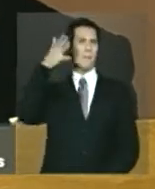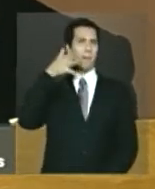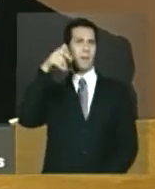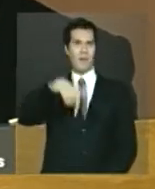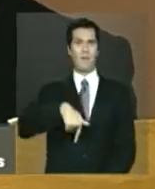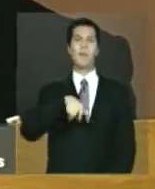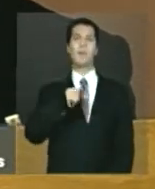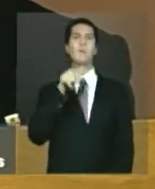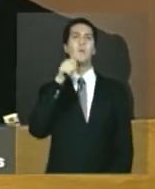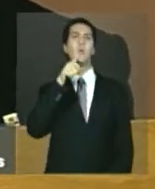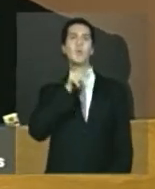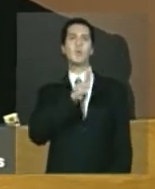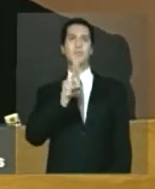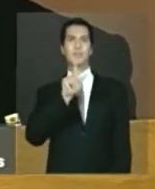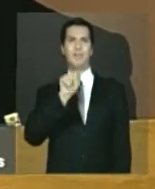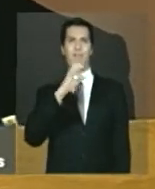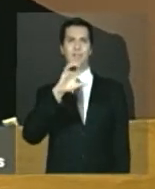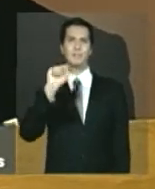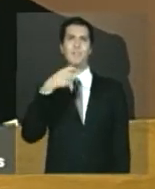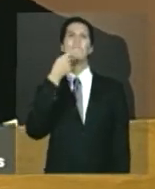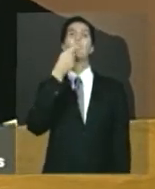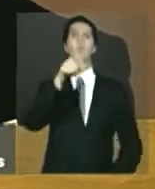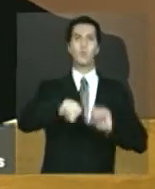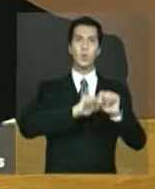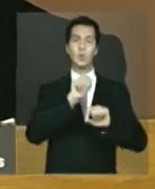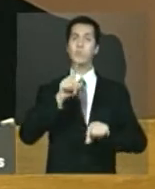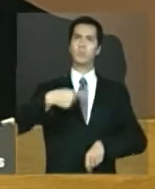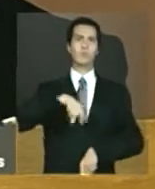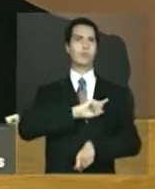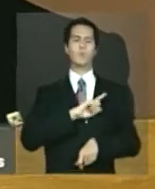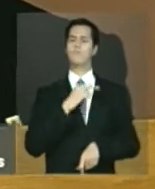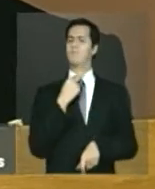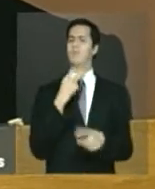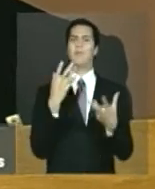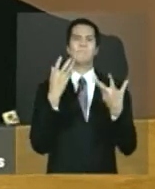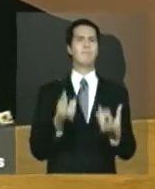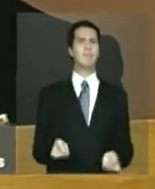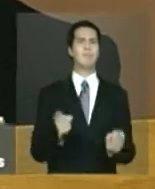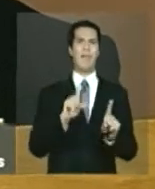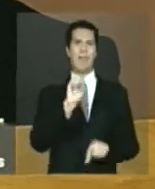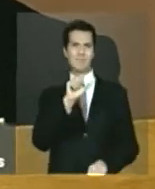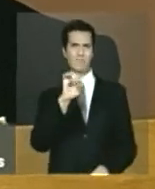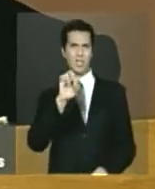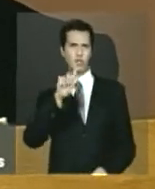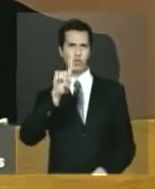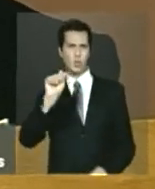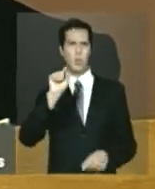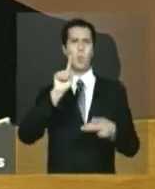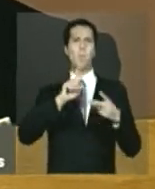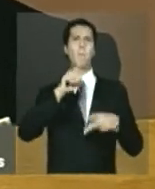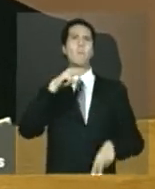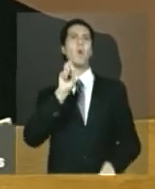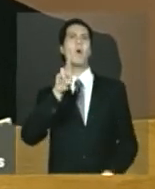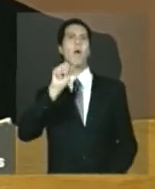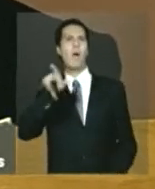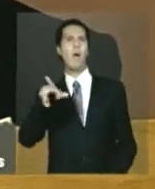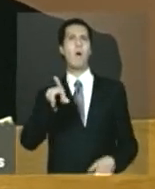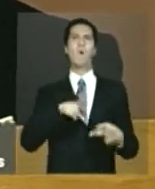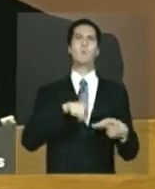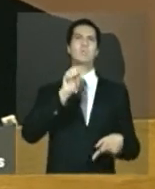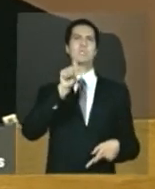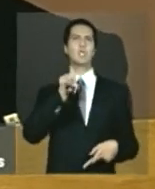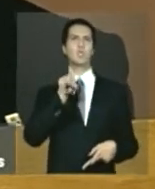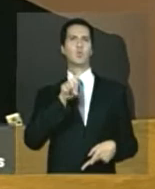não podemos aceitar nenhum tipo de assédio nem moral nem sexual no mundo do